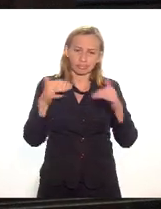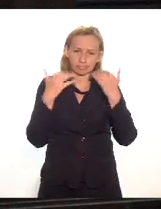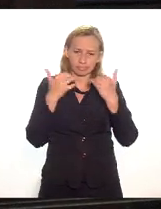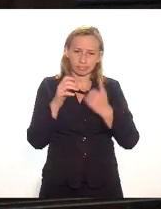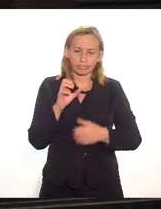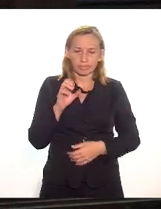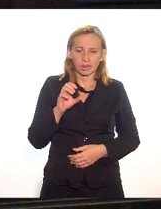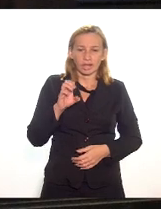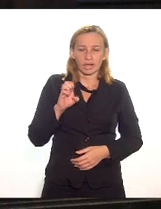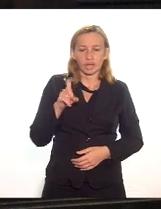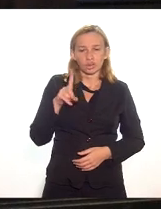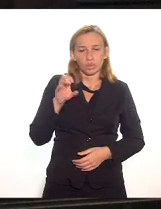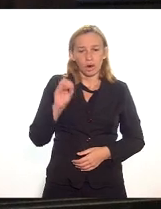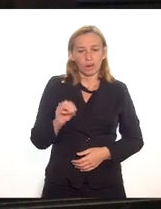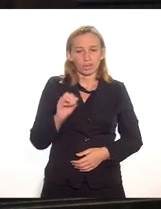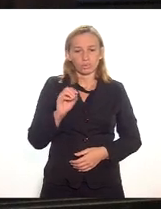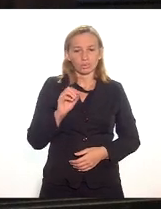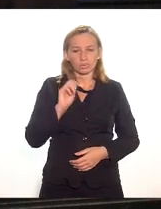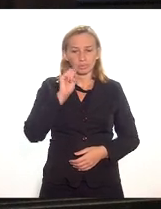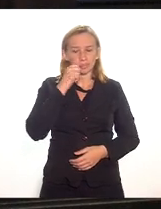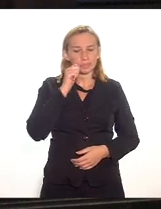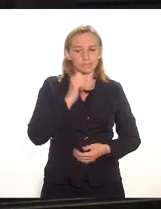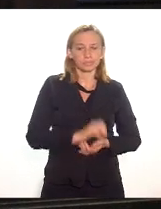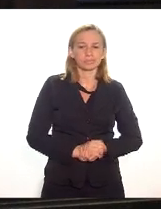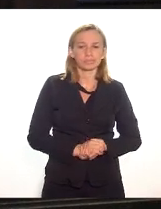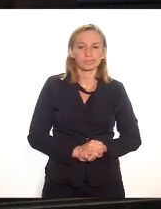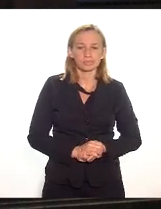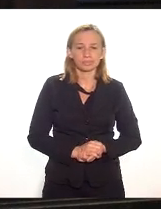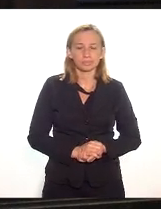Paes, na cidade do Rio de Janeiro,